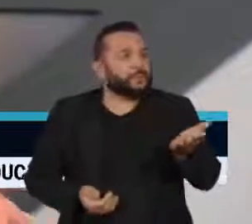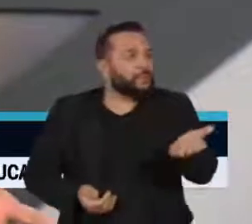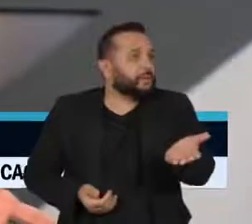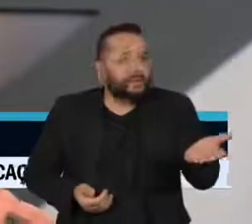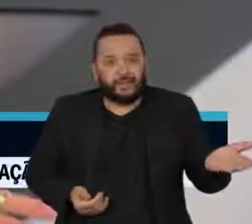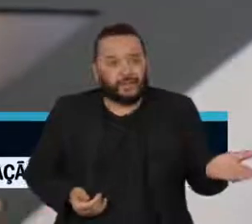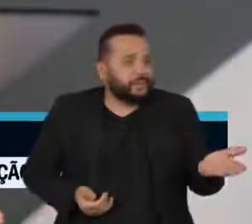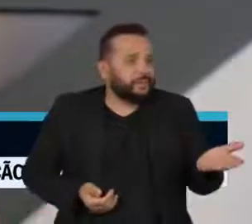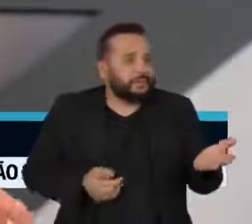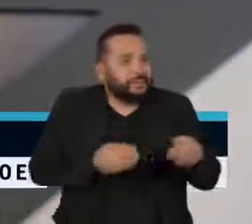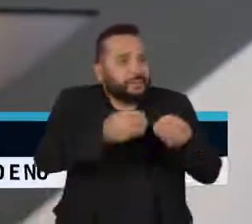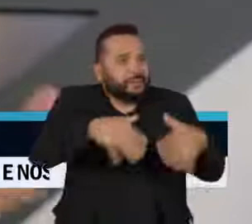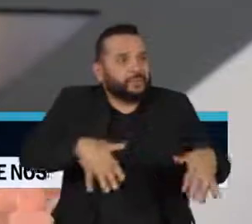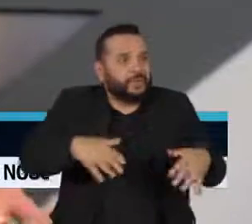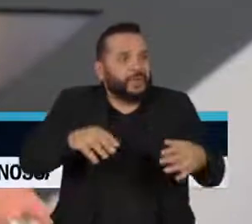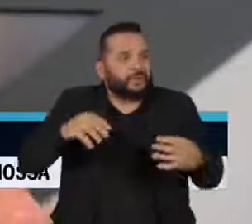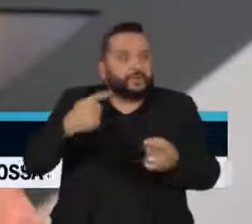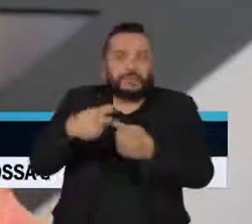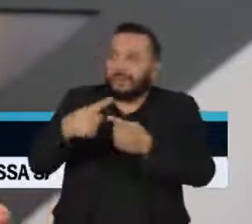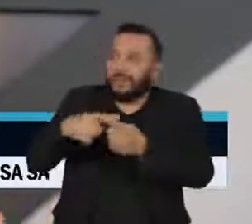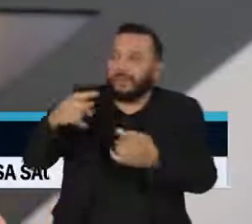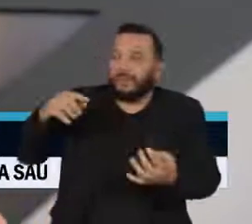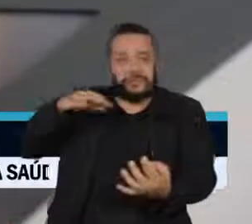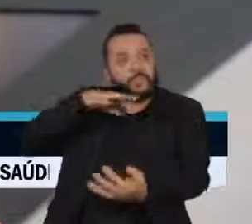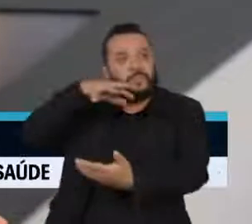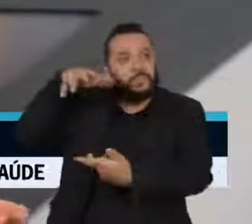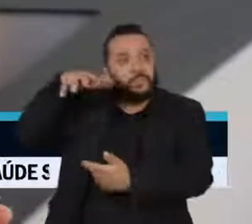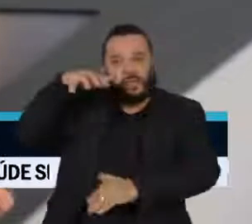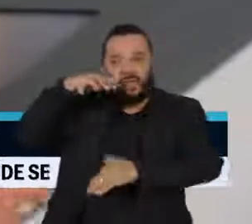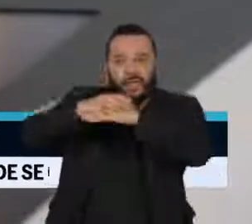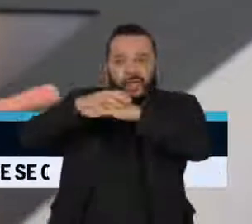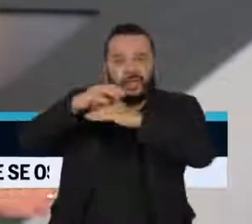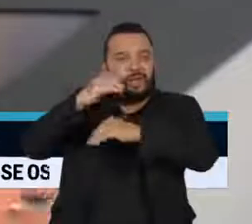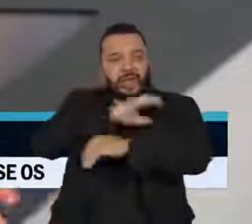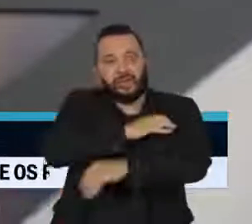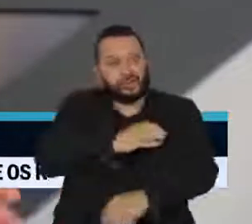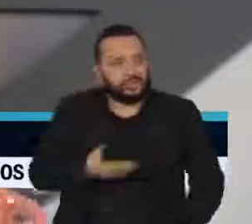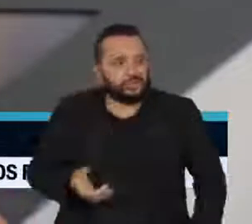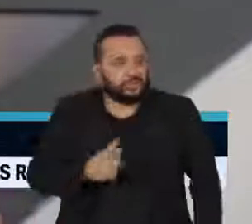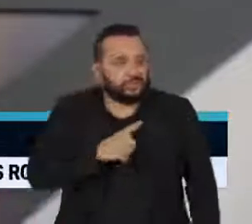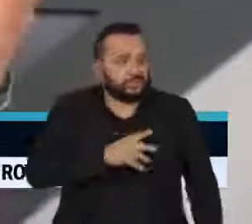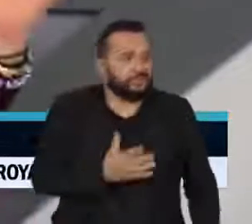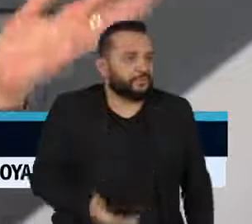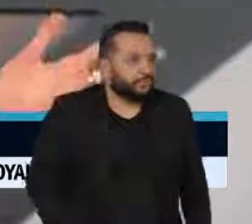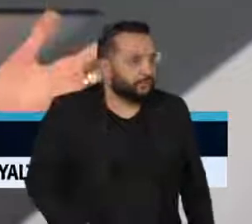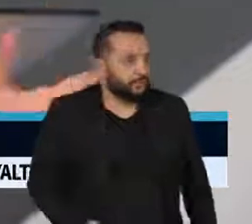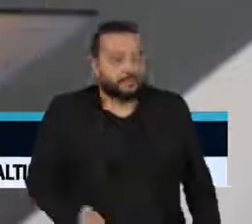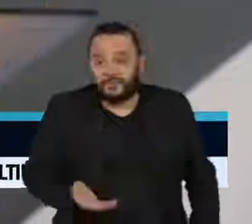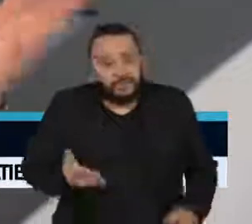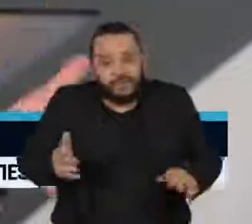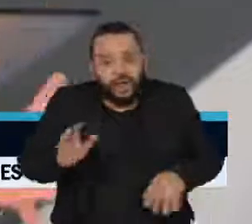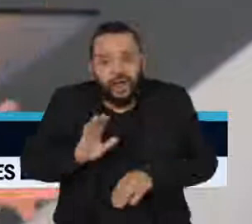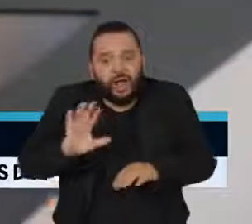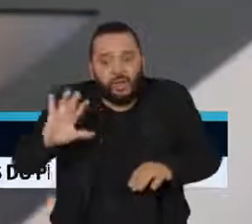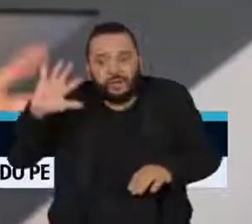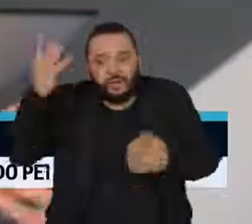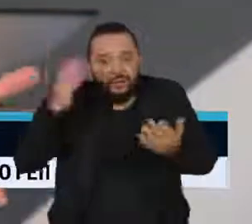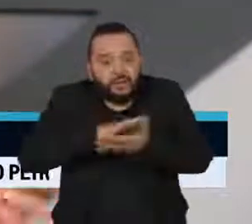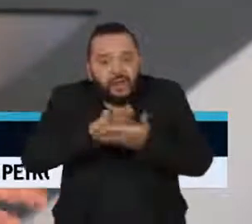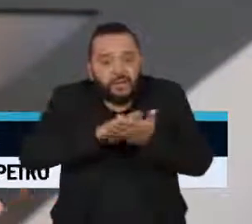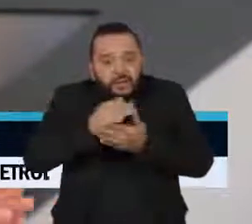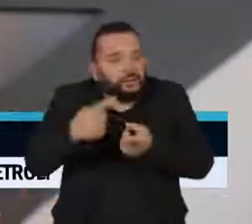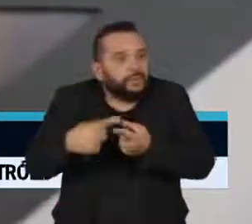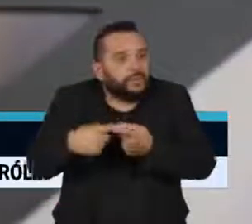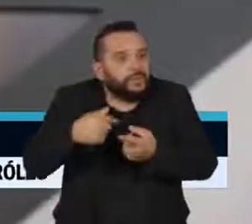com os efeitos do aquecimento global. E isso não se concretizou. Como o Alexandre estava falando, assim, até decidir quem vai pagar o quê,